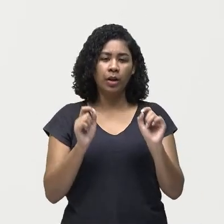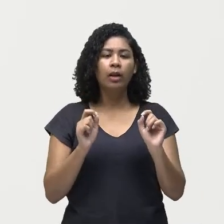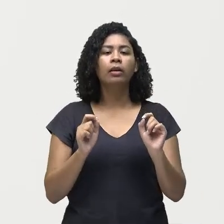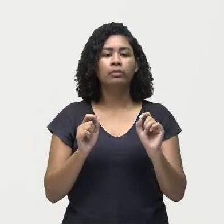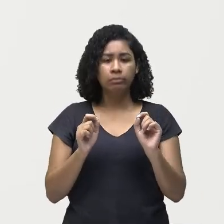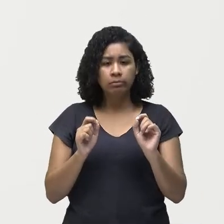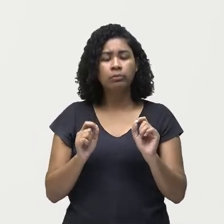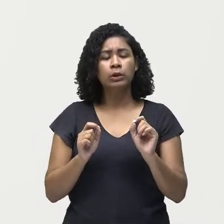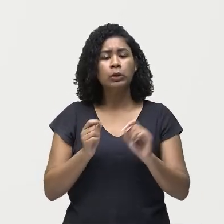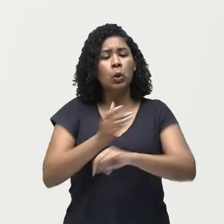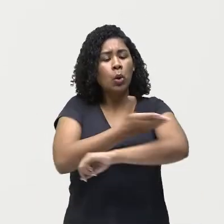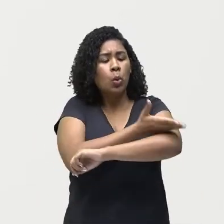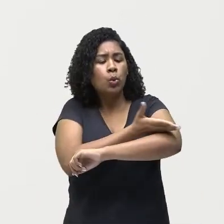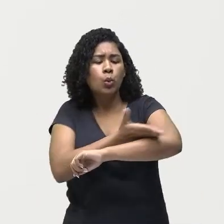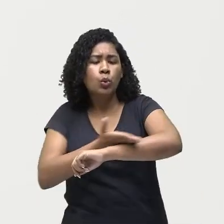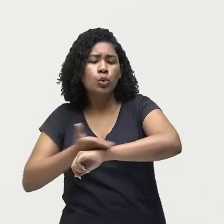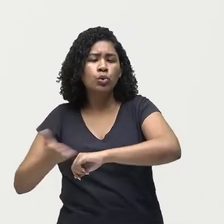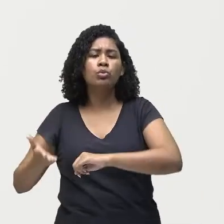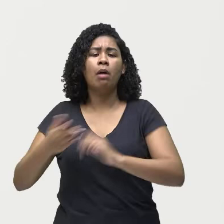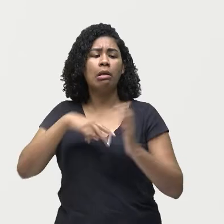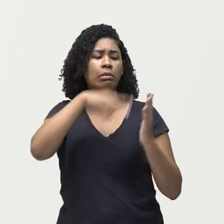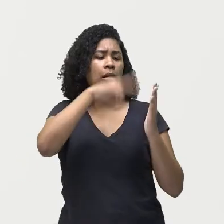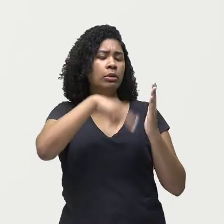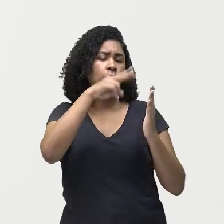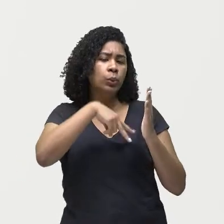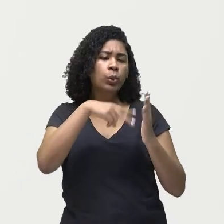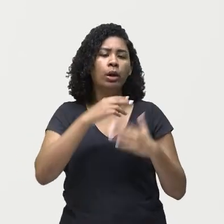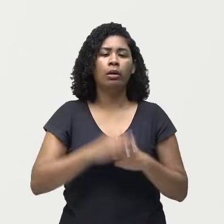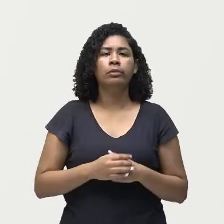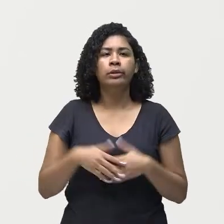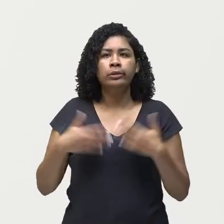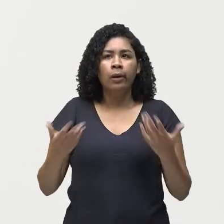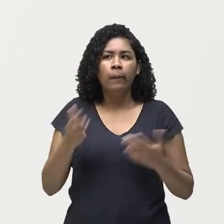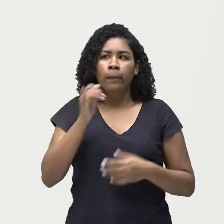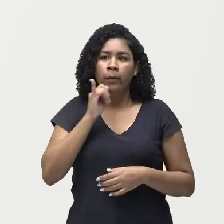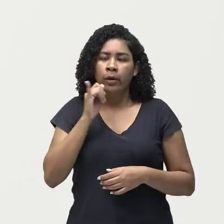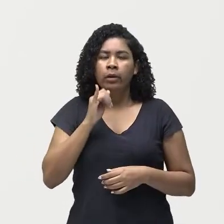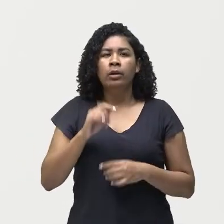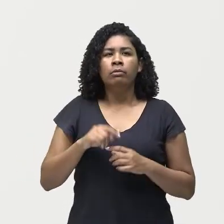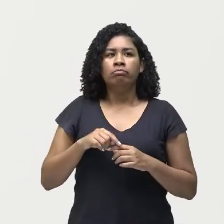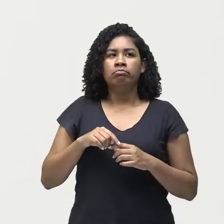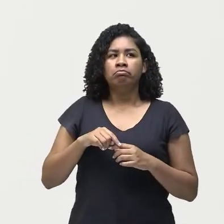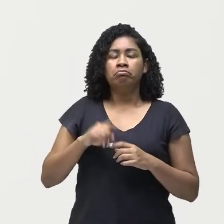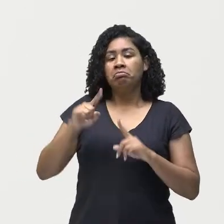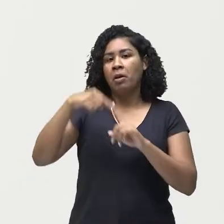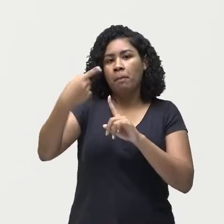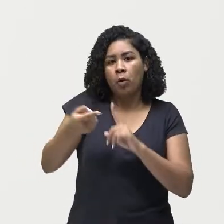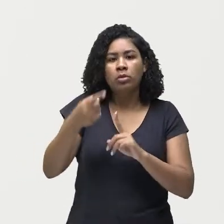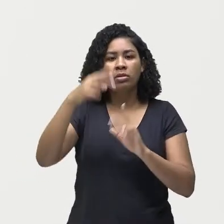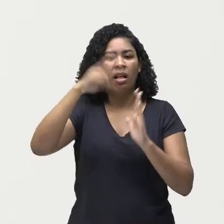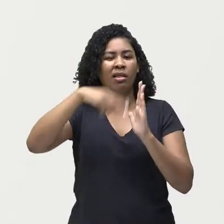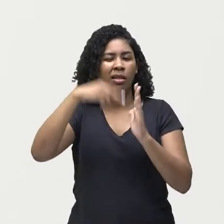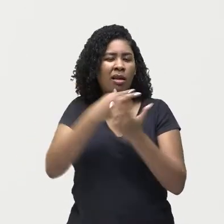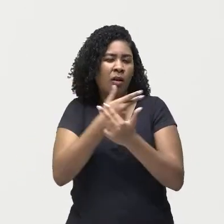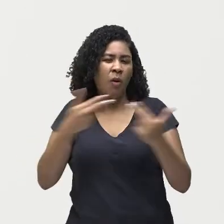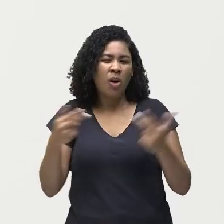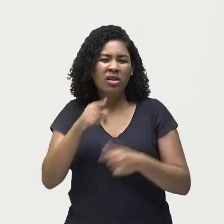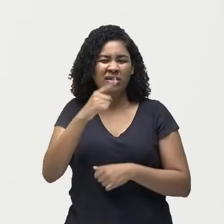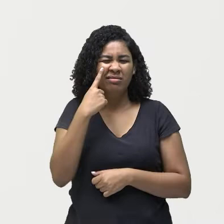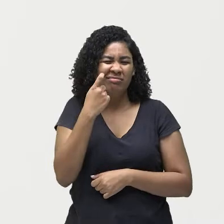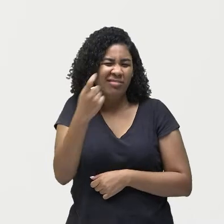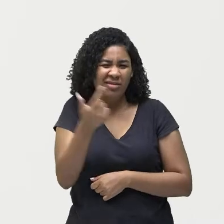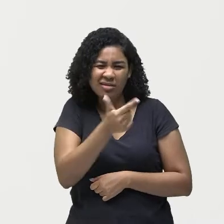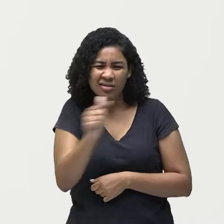de leitura para outras situações, para quando você tiver que ler coisas que talvez não te interessem tanto, mas que por